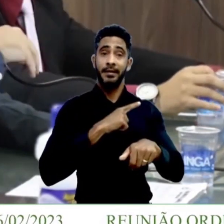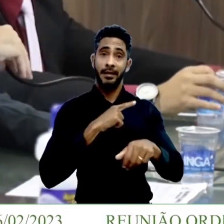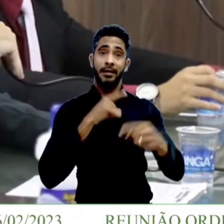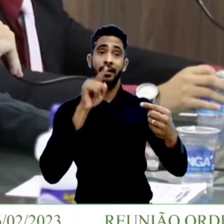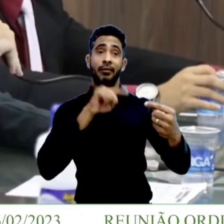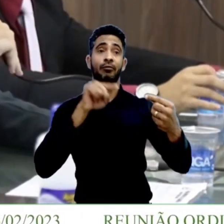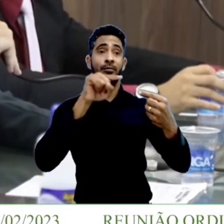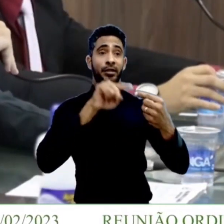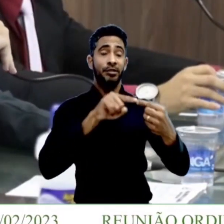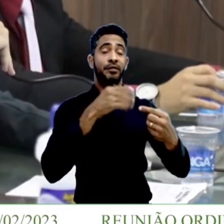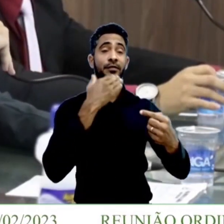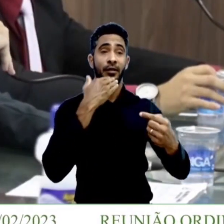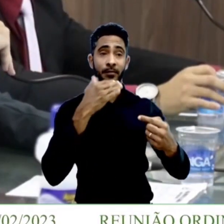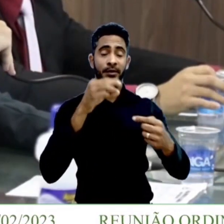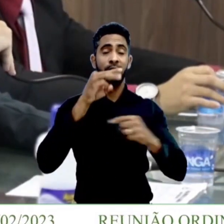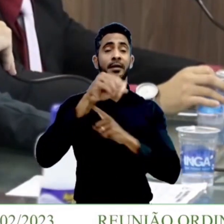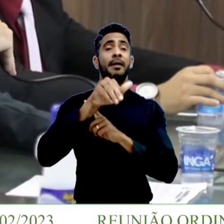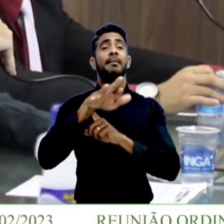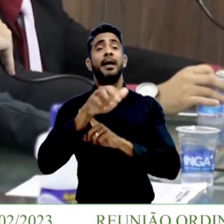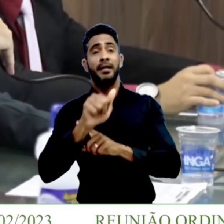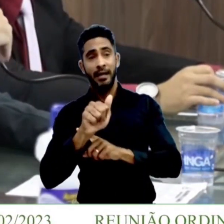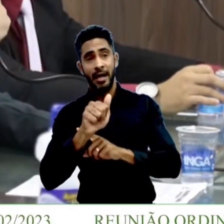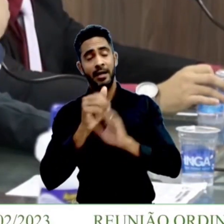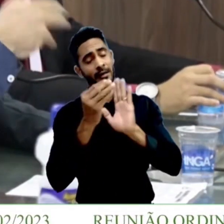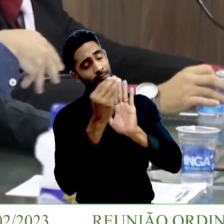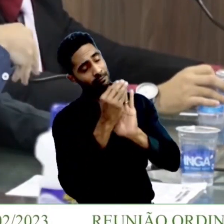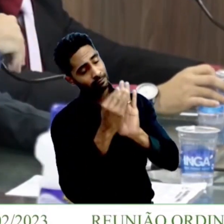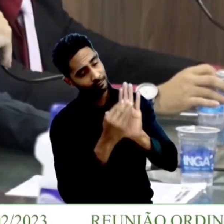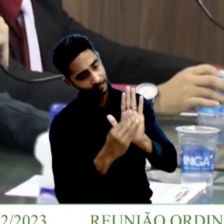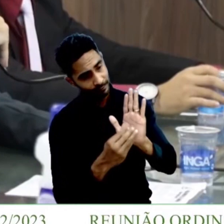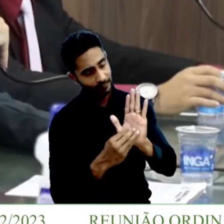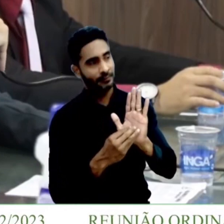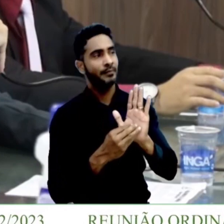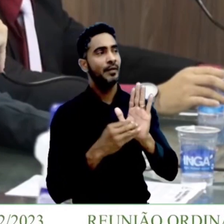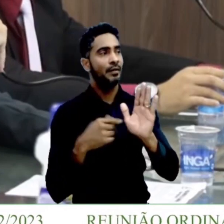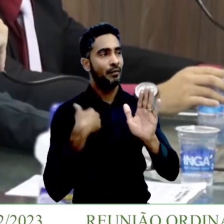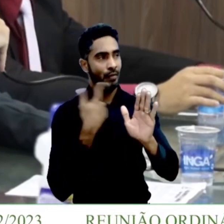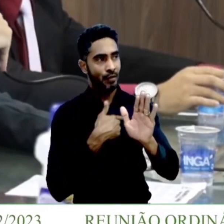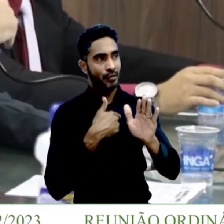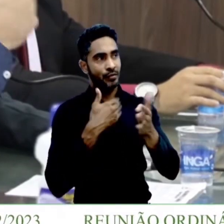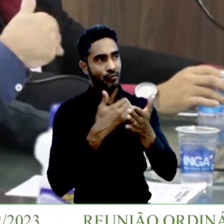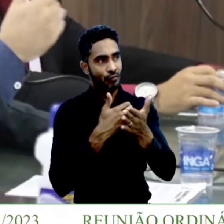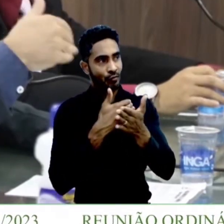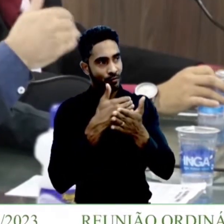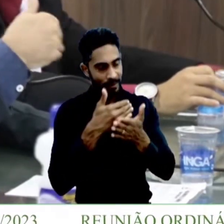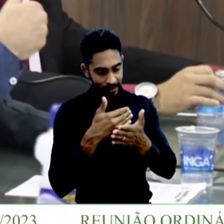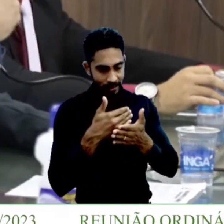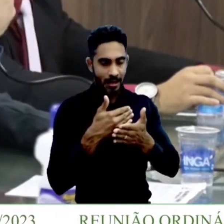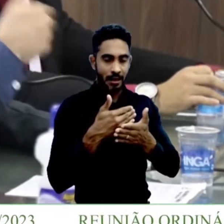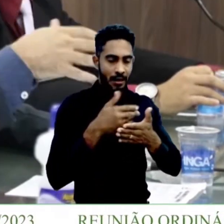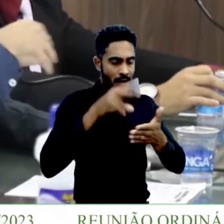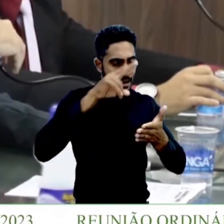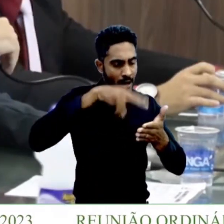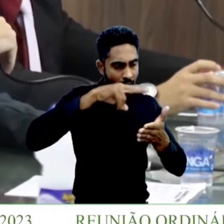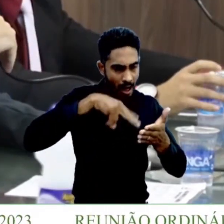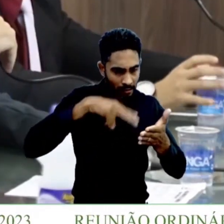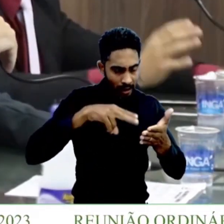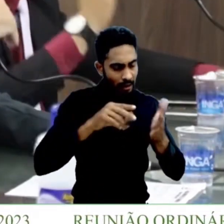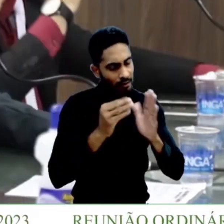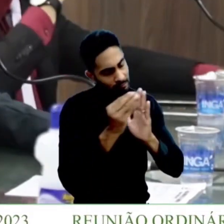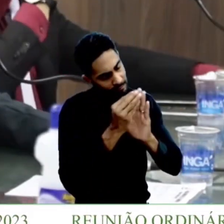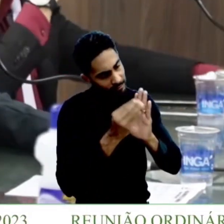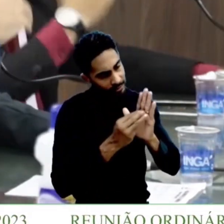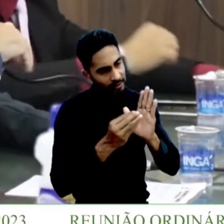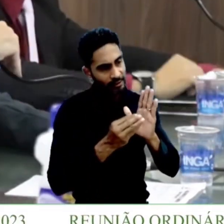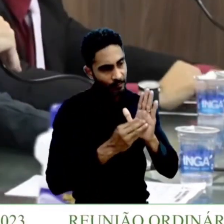Já pedi Marileia na parte da tarde para enumerar os pontos e a gente já trabalhar em cima desses pontos que já estão, todo mundo já